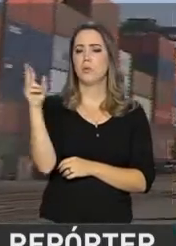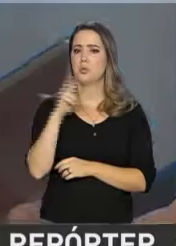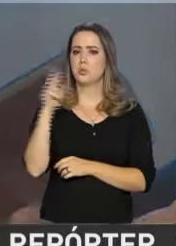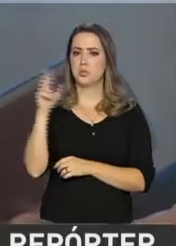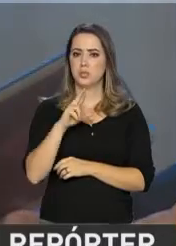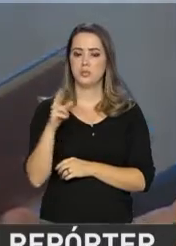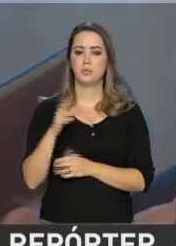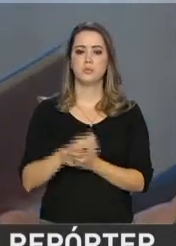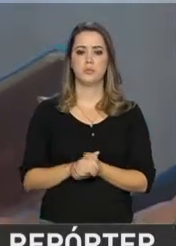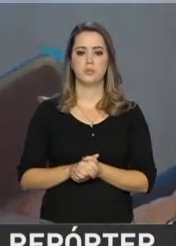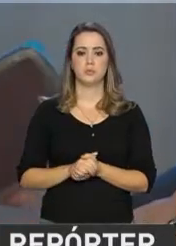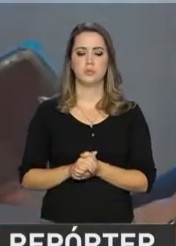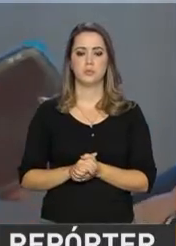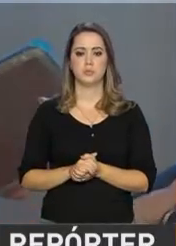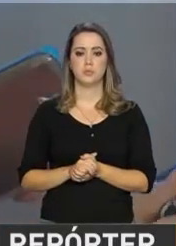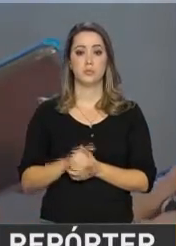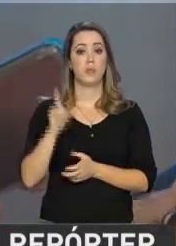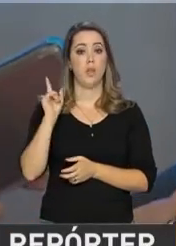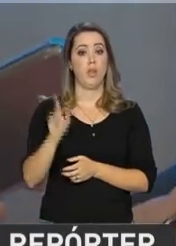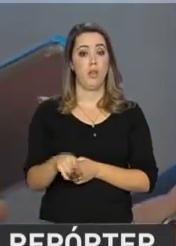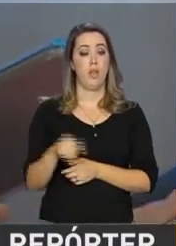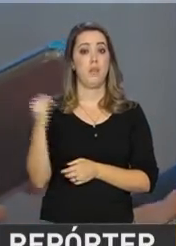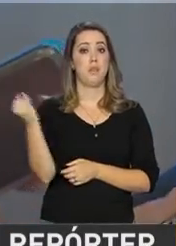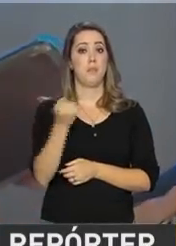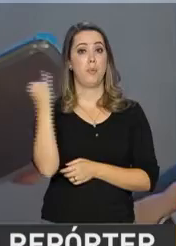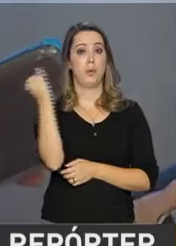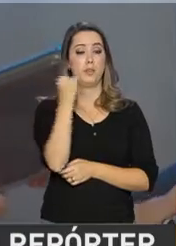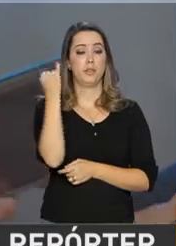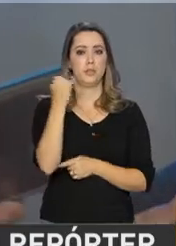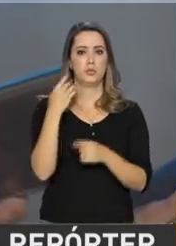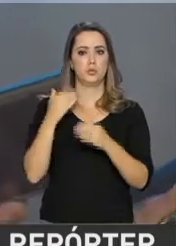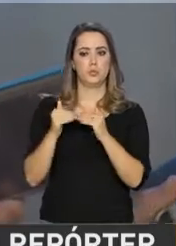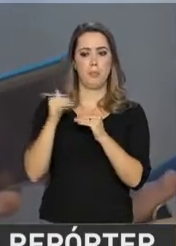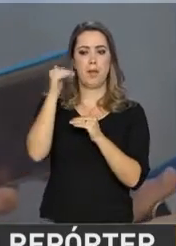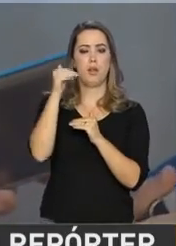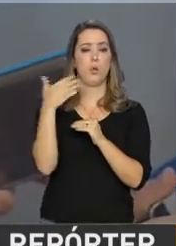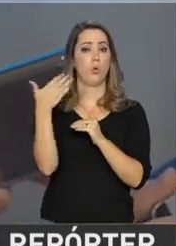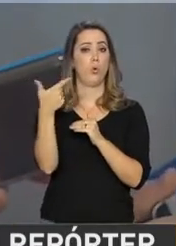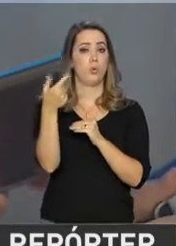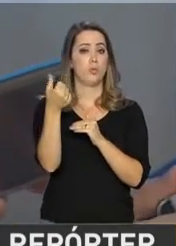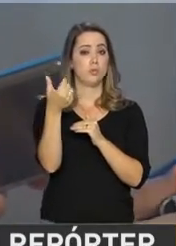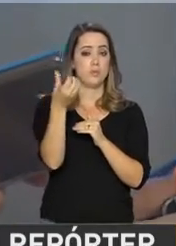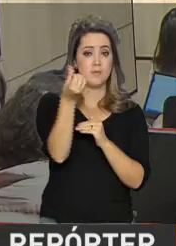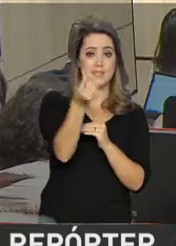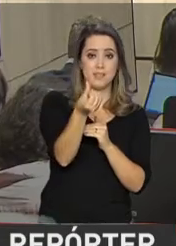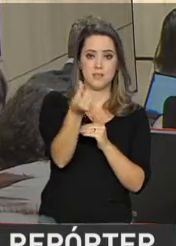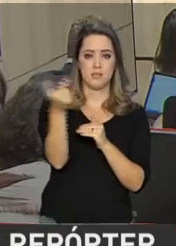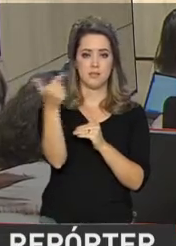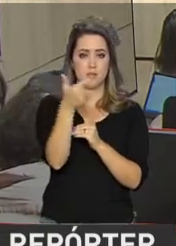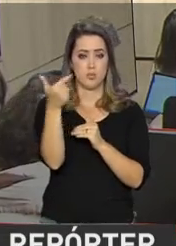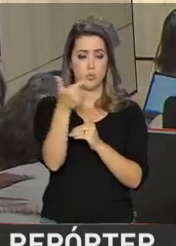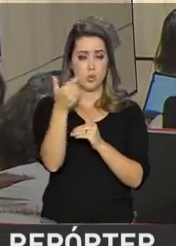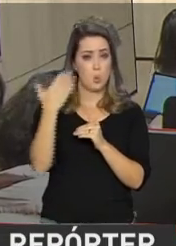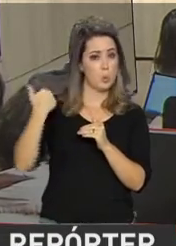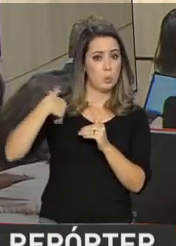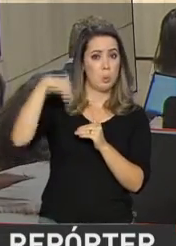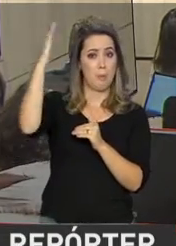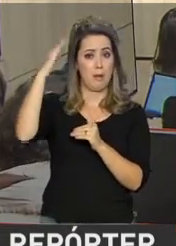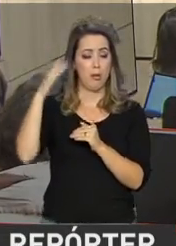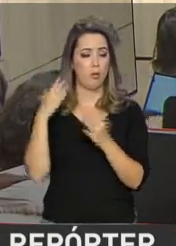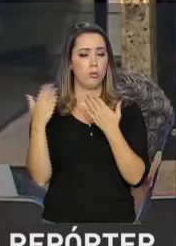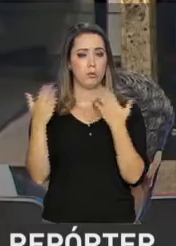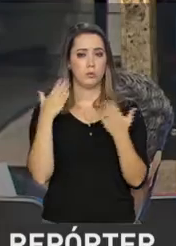é um superávit expressivo à maior desde 2006 e o segundo maior da série histórica o resultado do mês de janeiro